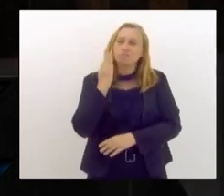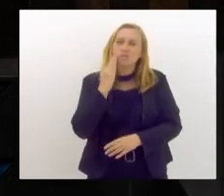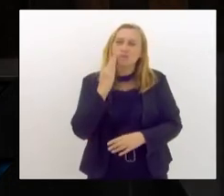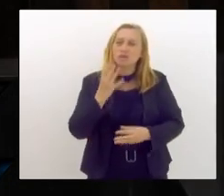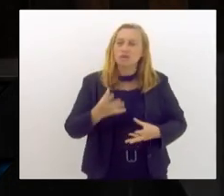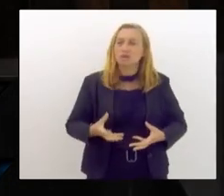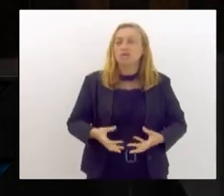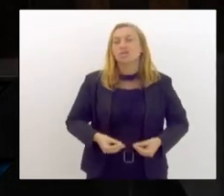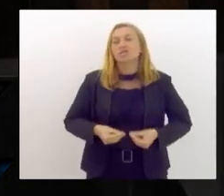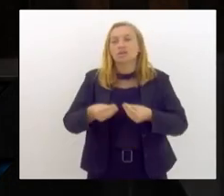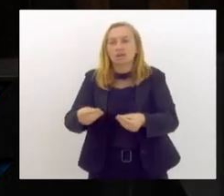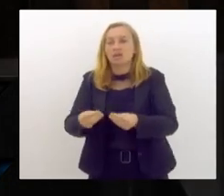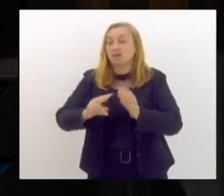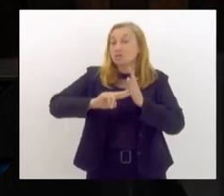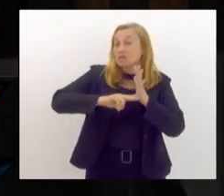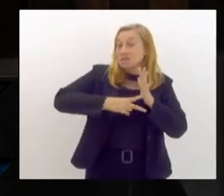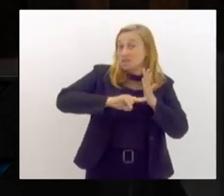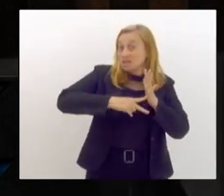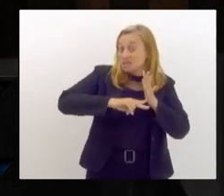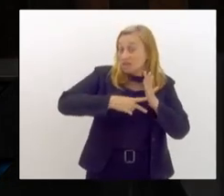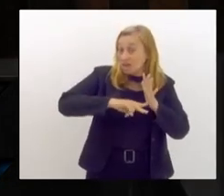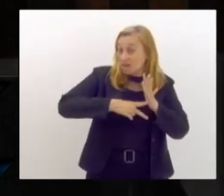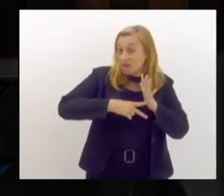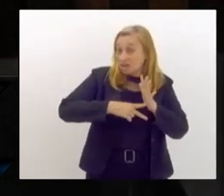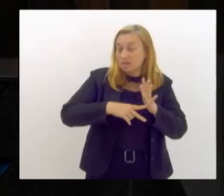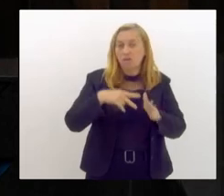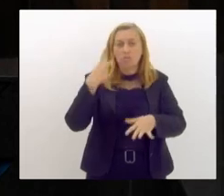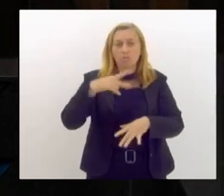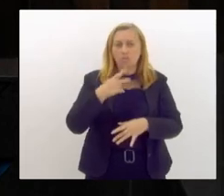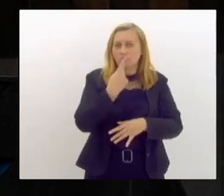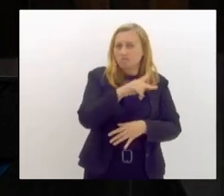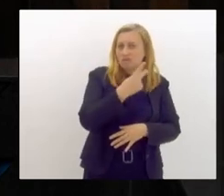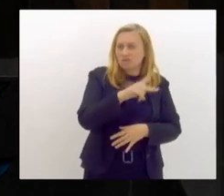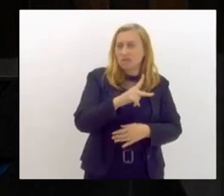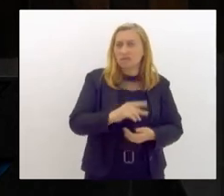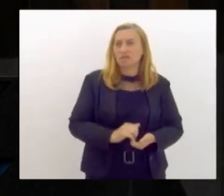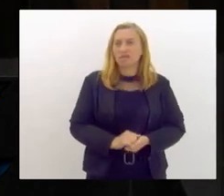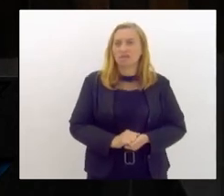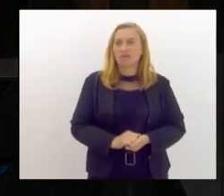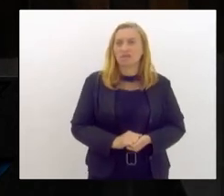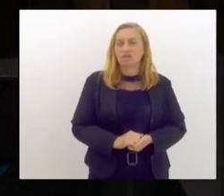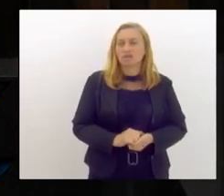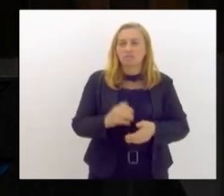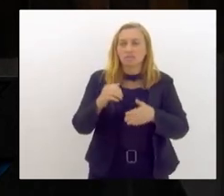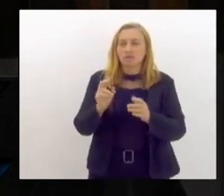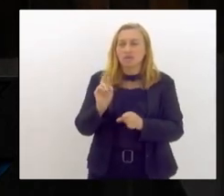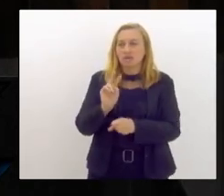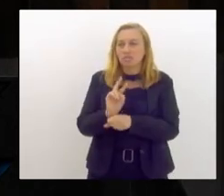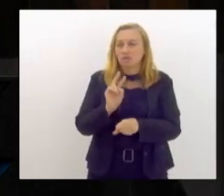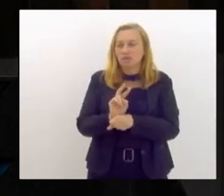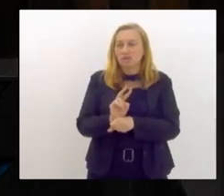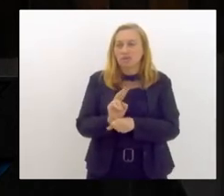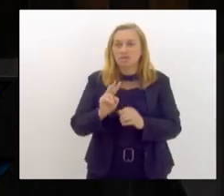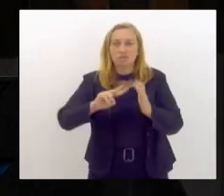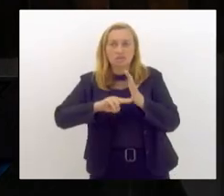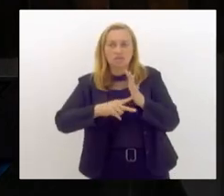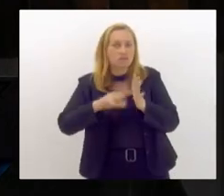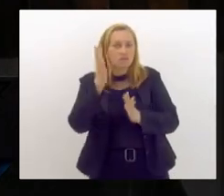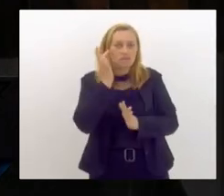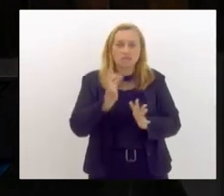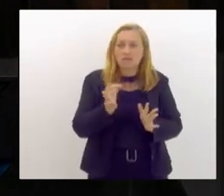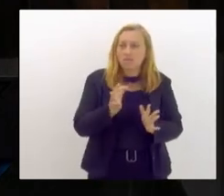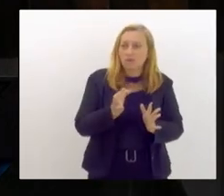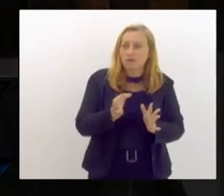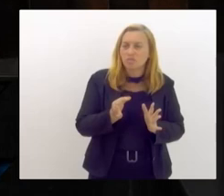para um sindicato aparelhado, um apaniguado político dele, e botar sob a guarda da sede do sindicato. E sabe-se lá qual critério